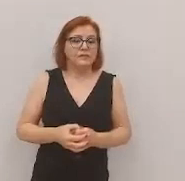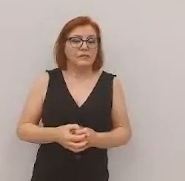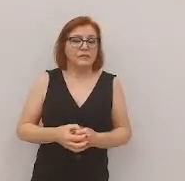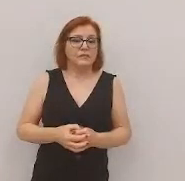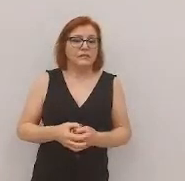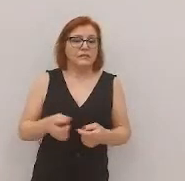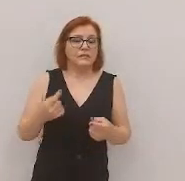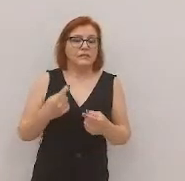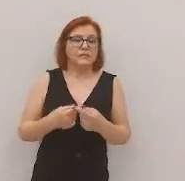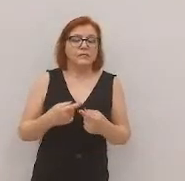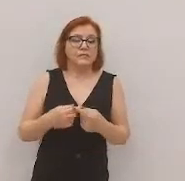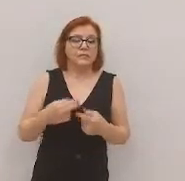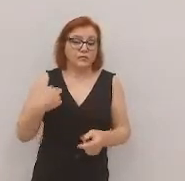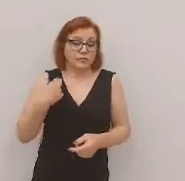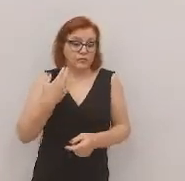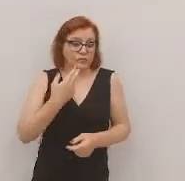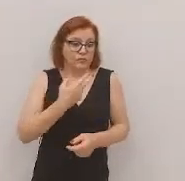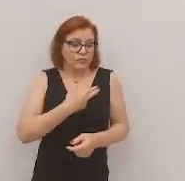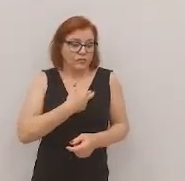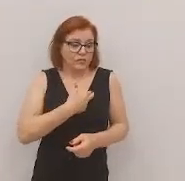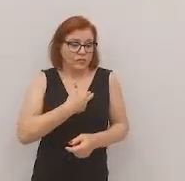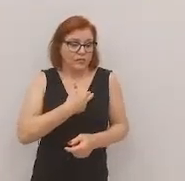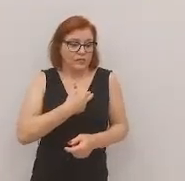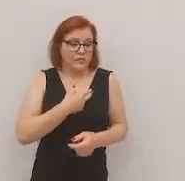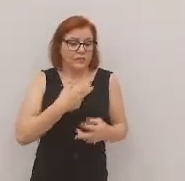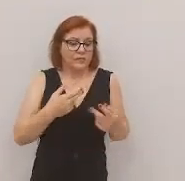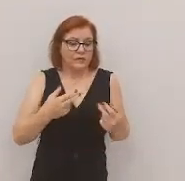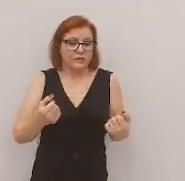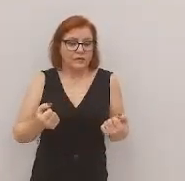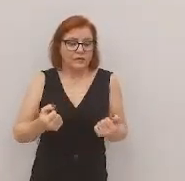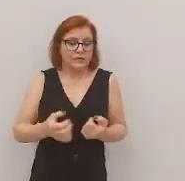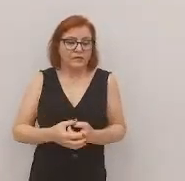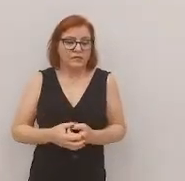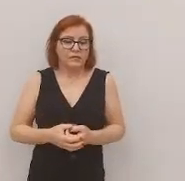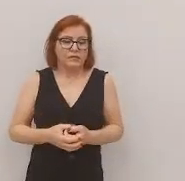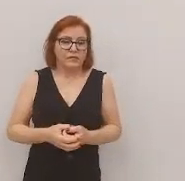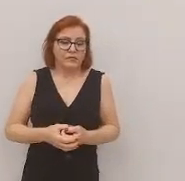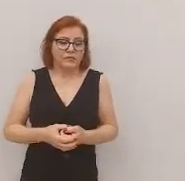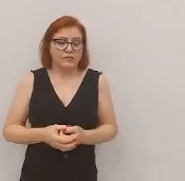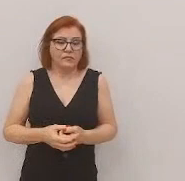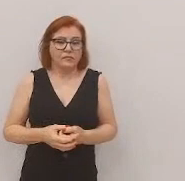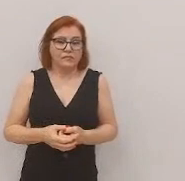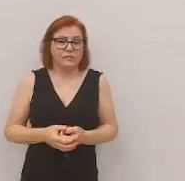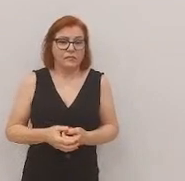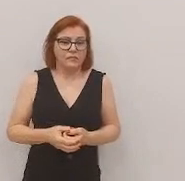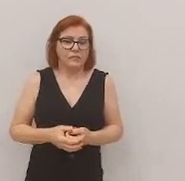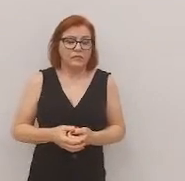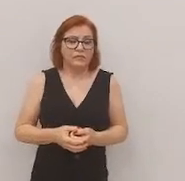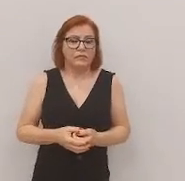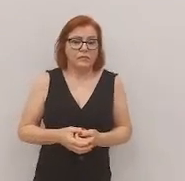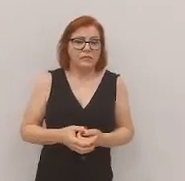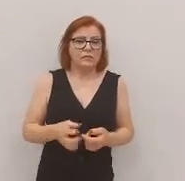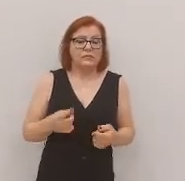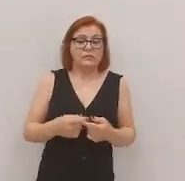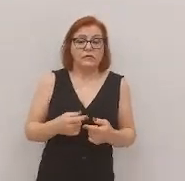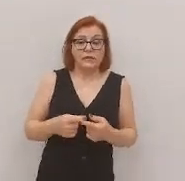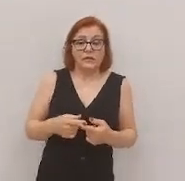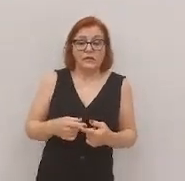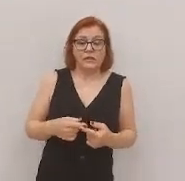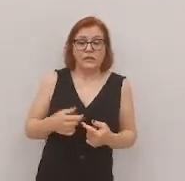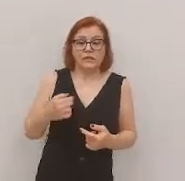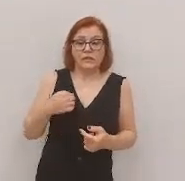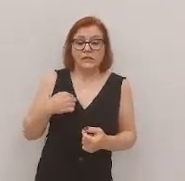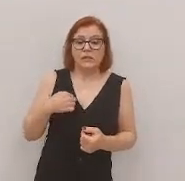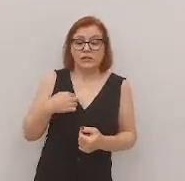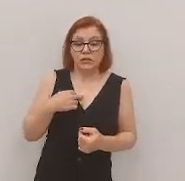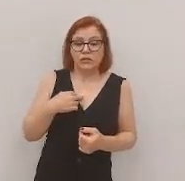nós, por causa das nossas brechas. Então, eu sinto que nós